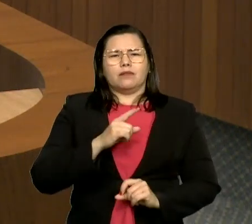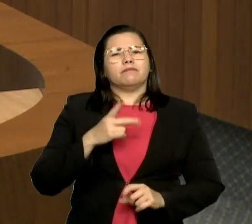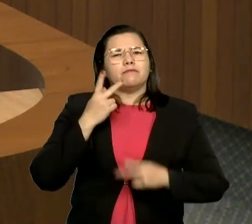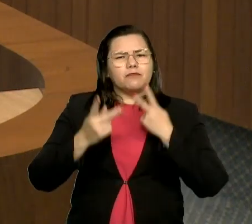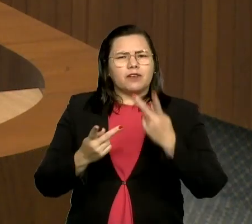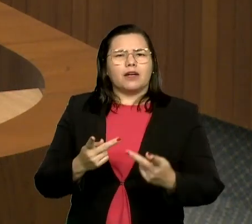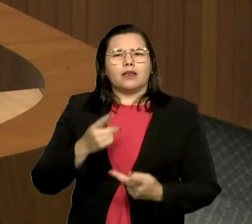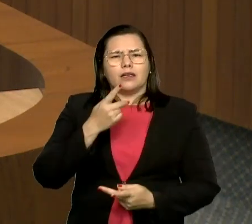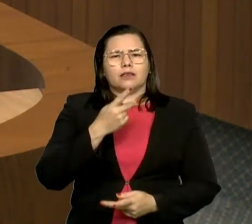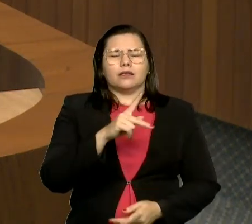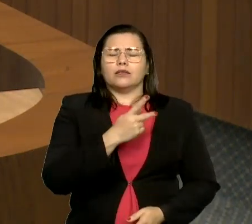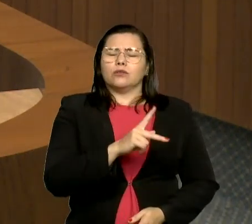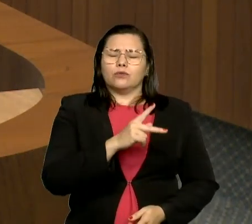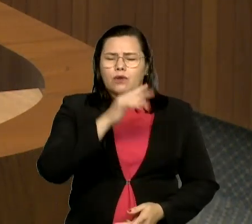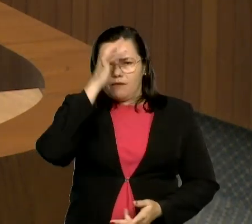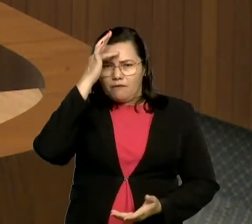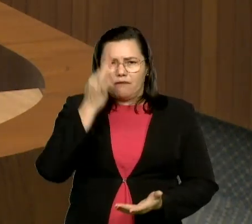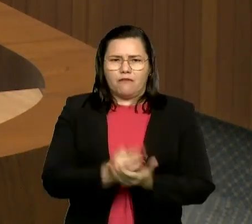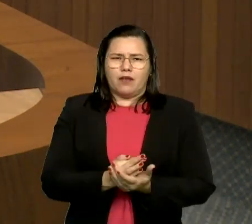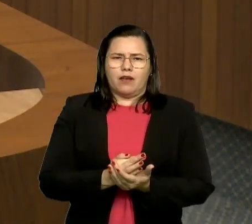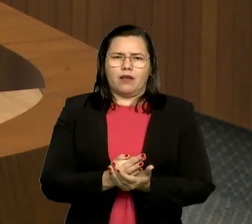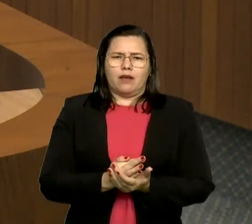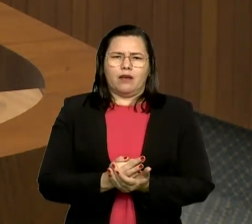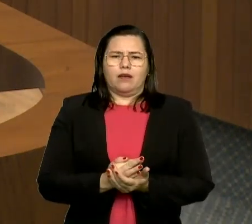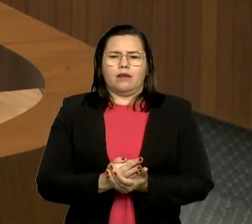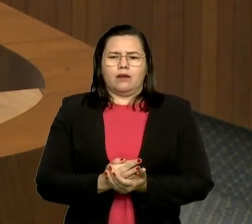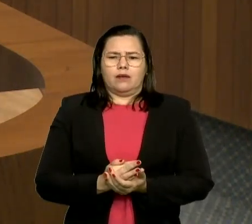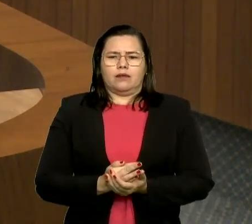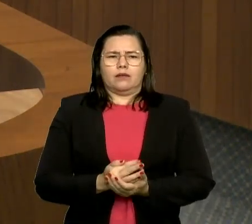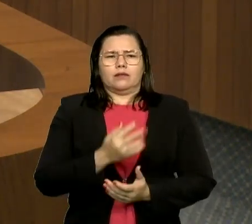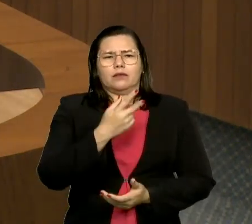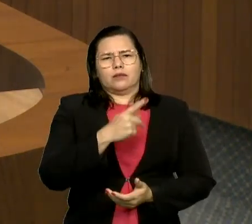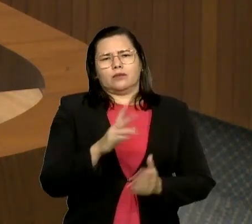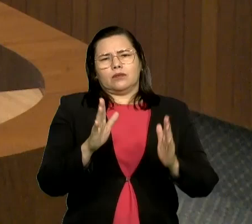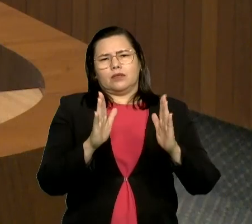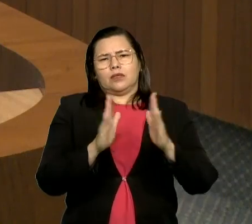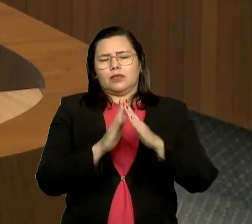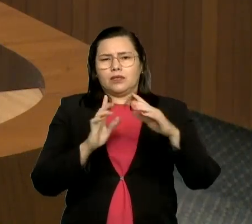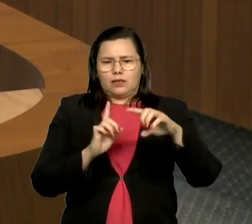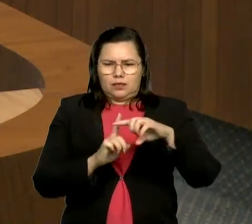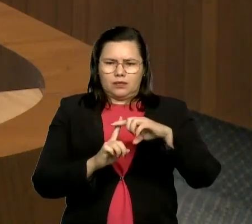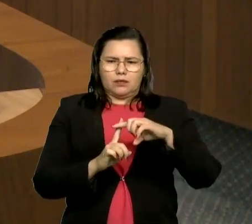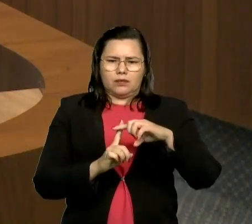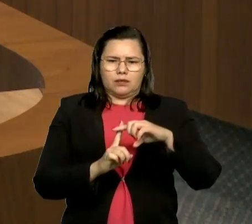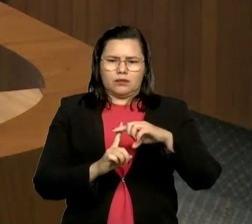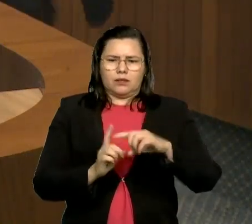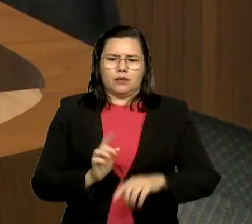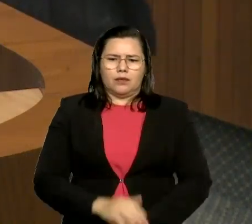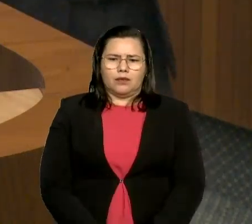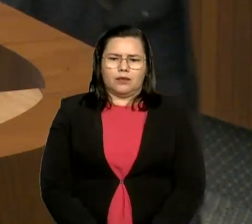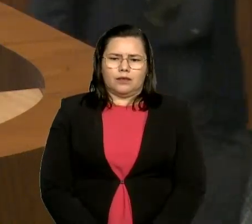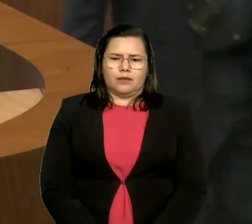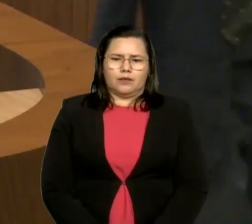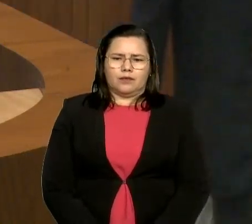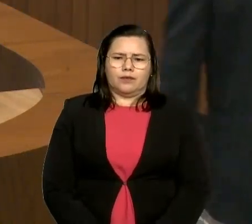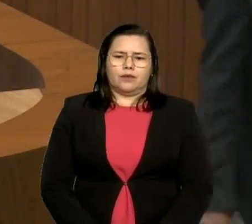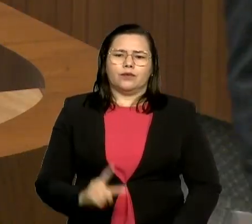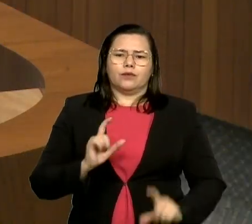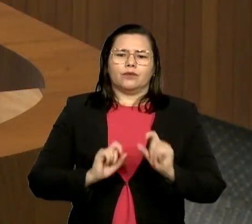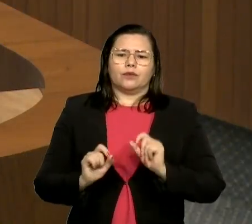seu segmento evangélico. E, claro, deram o óbolo dos